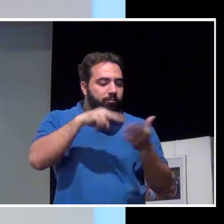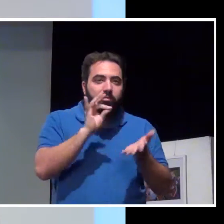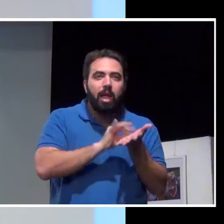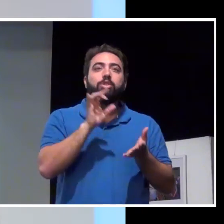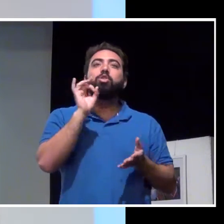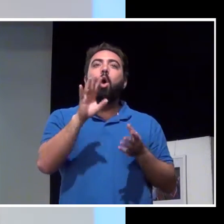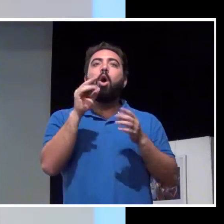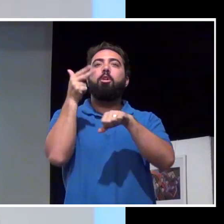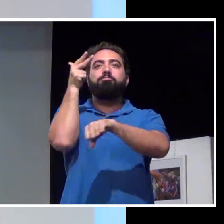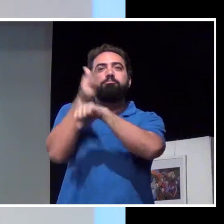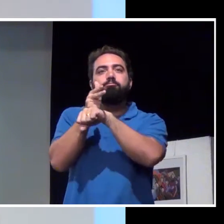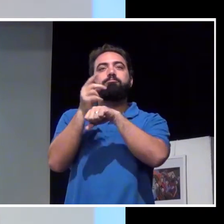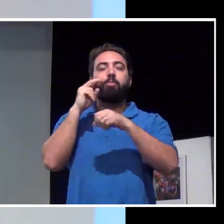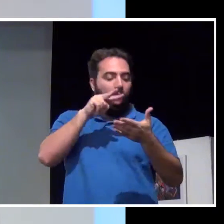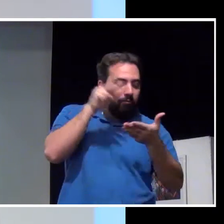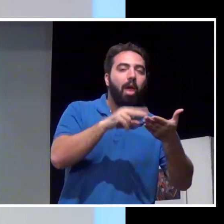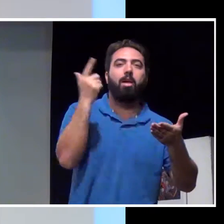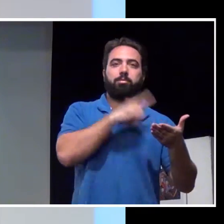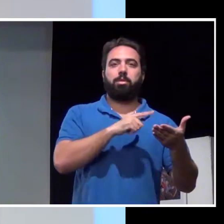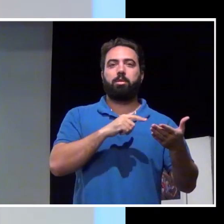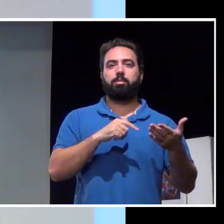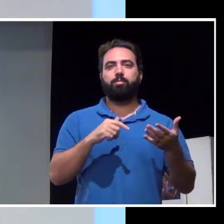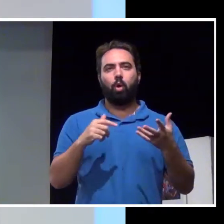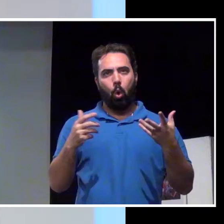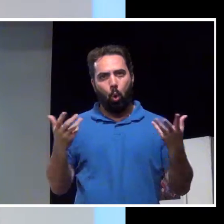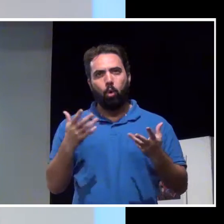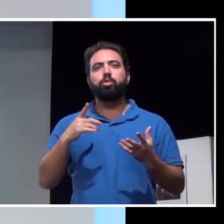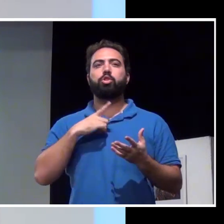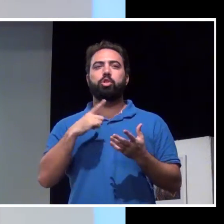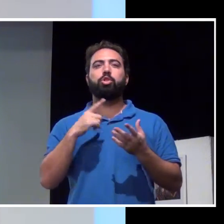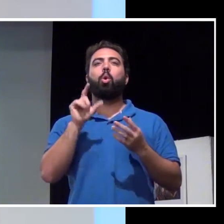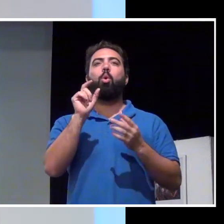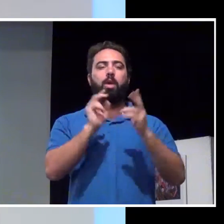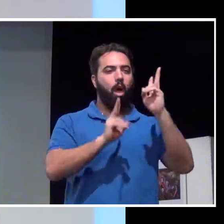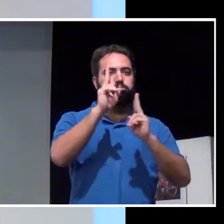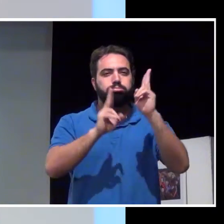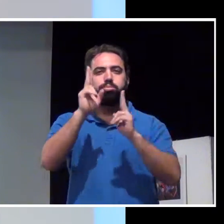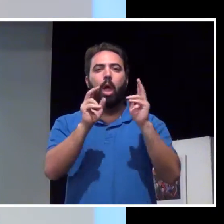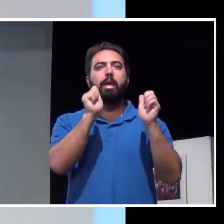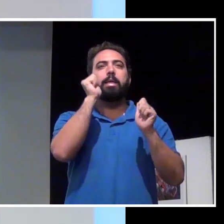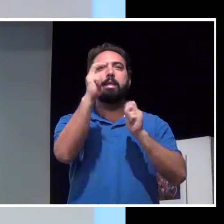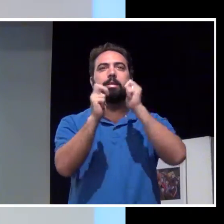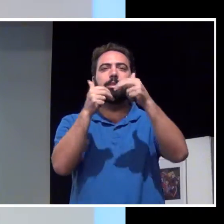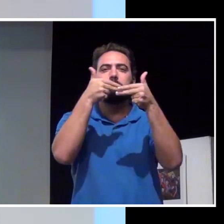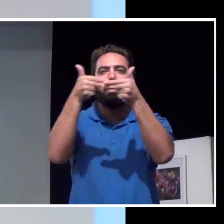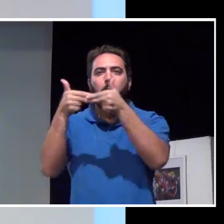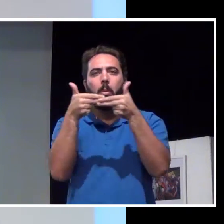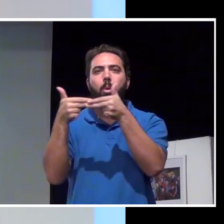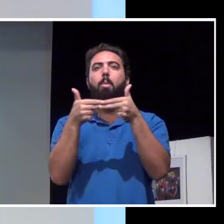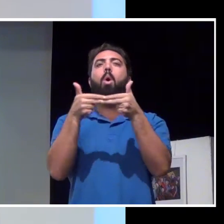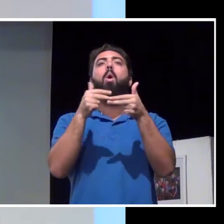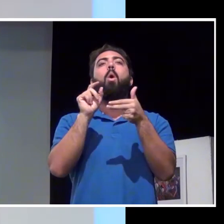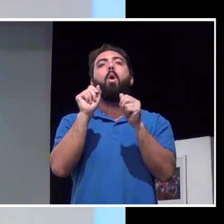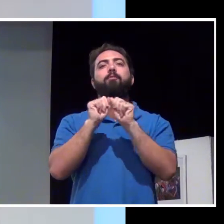no estúdio. A gente agora está com uma prática de que a gente edita a monografia de 15 em 15 dias. O